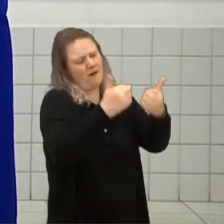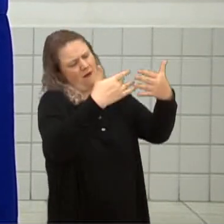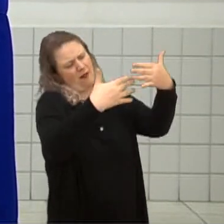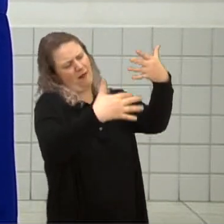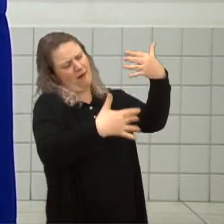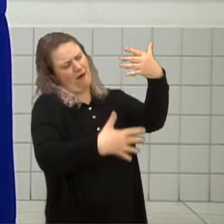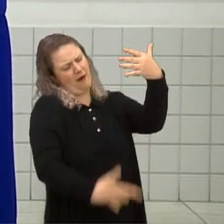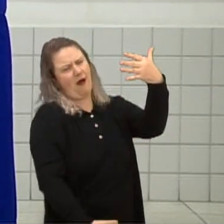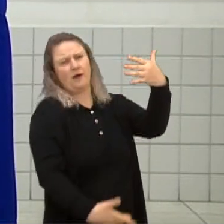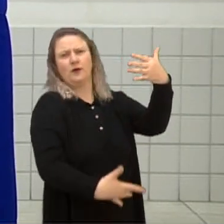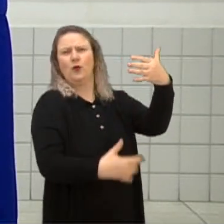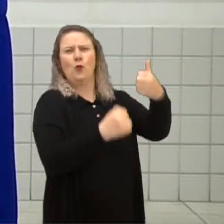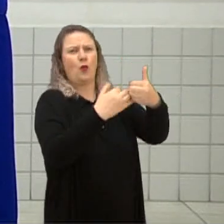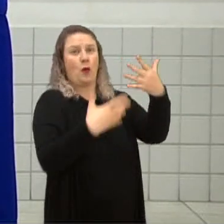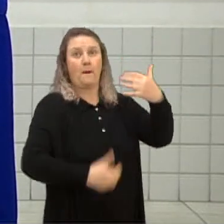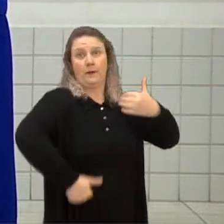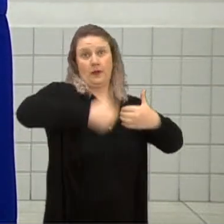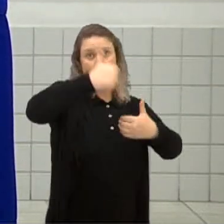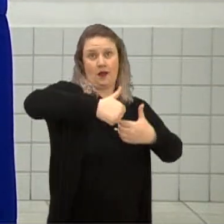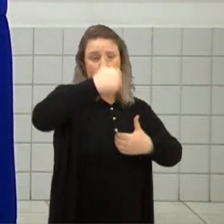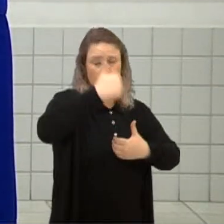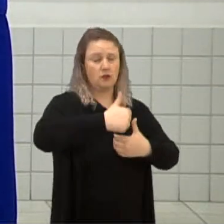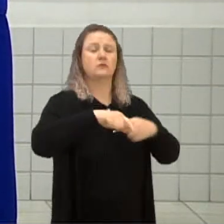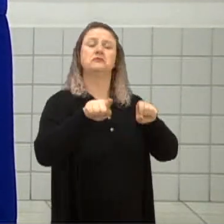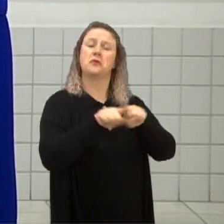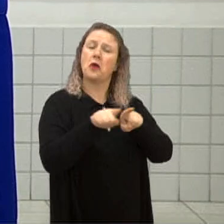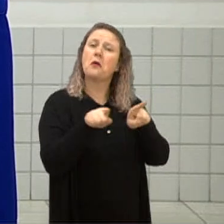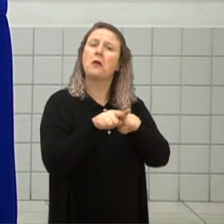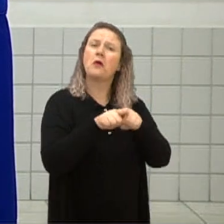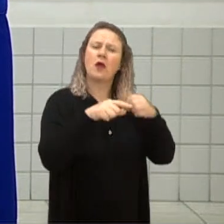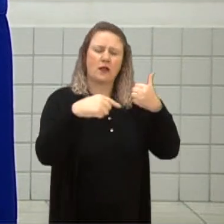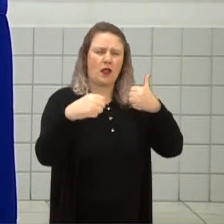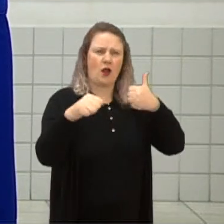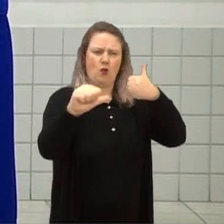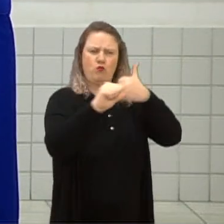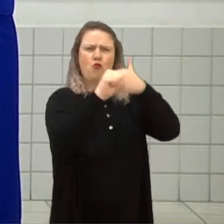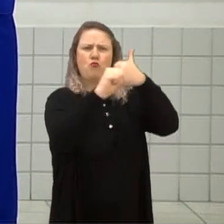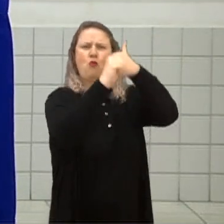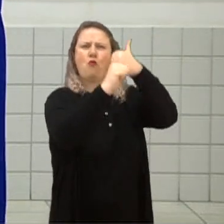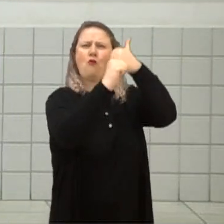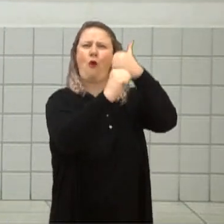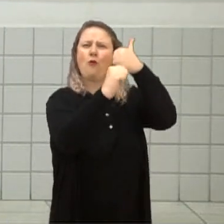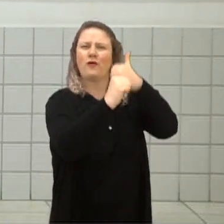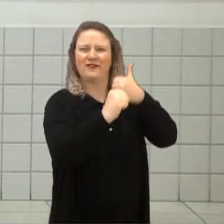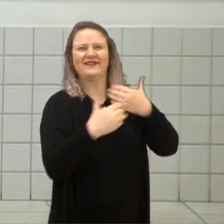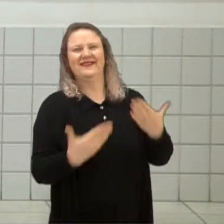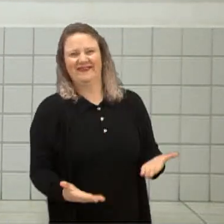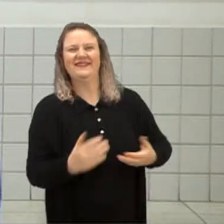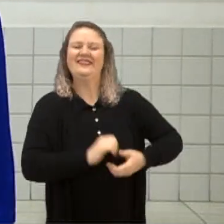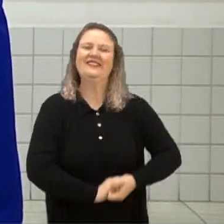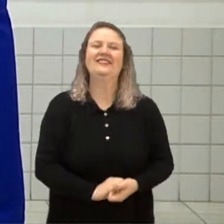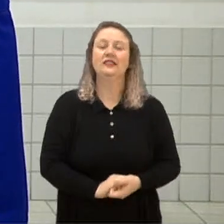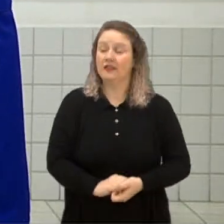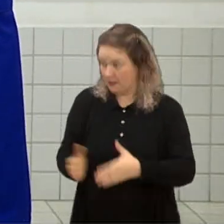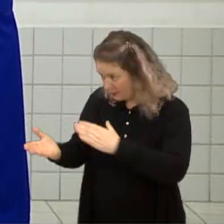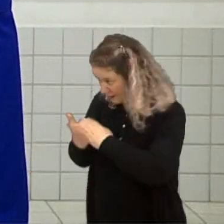vários comentários positivos, suas perguntas. Eu achei que tem uma pergunta ótima aqui. Você me ajuda, Fran? Ajudo, vamos